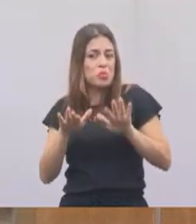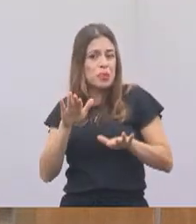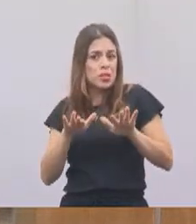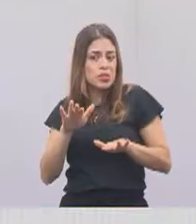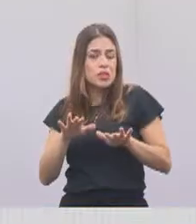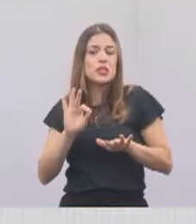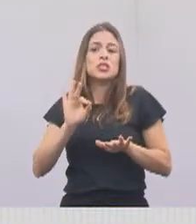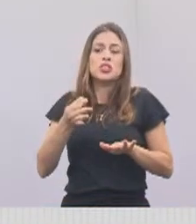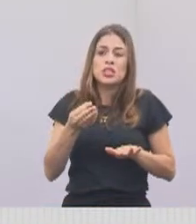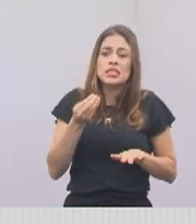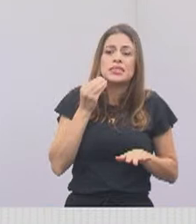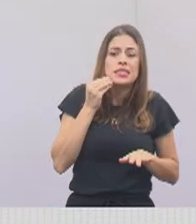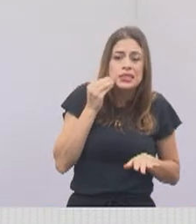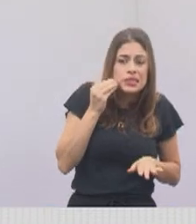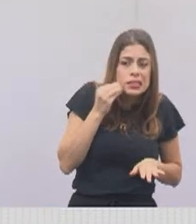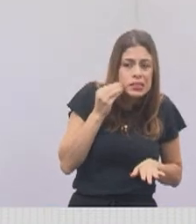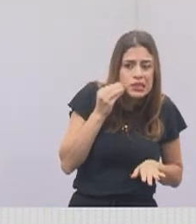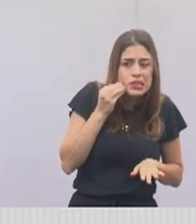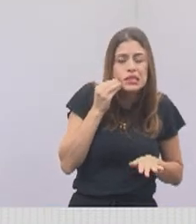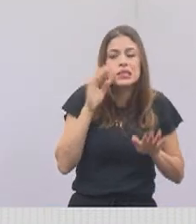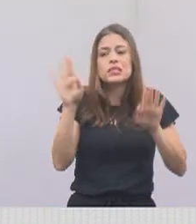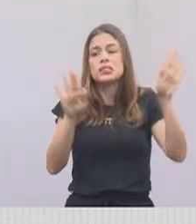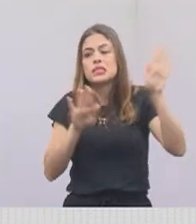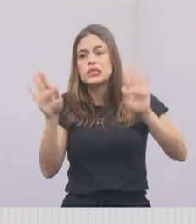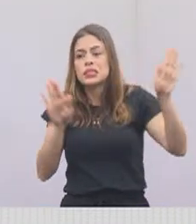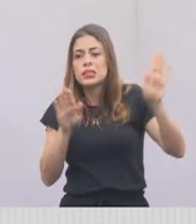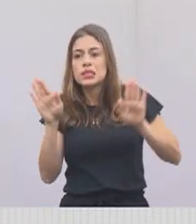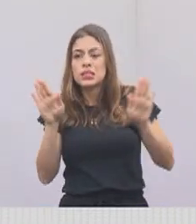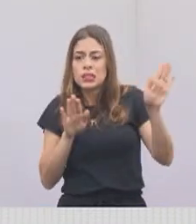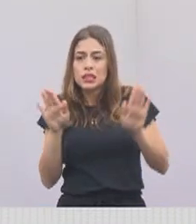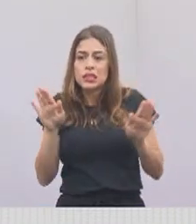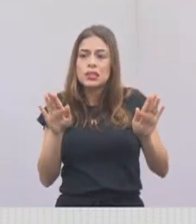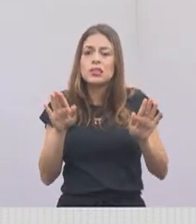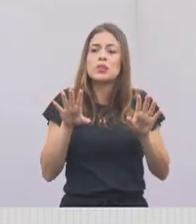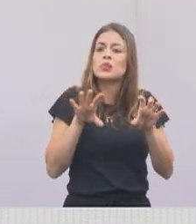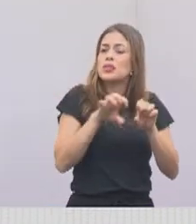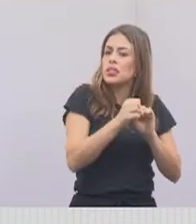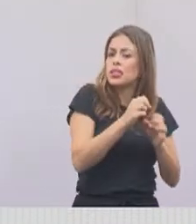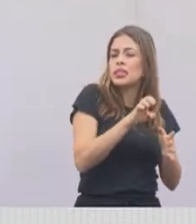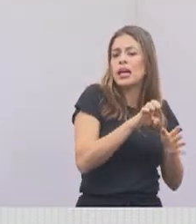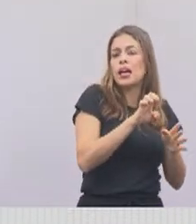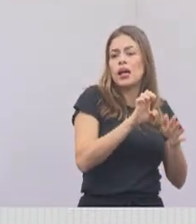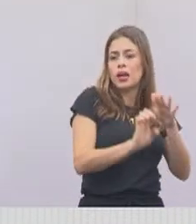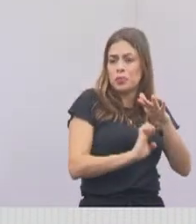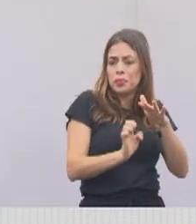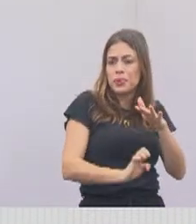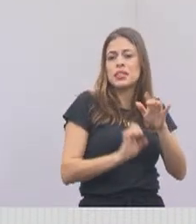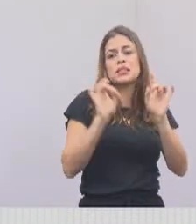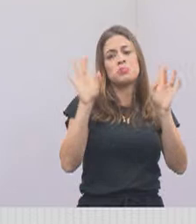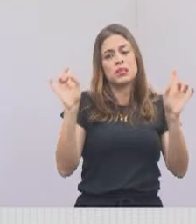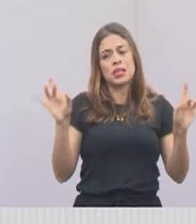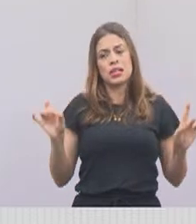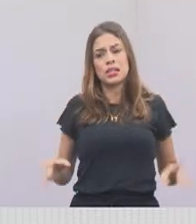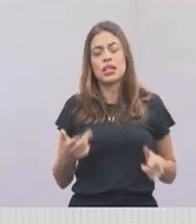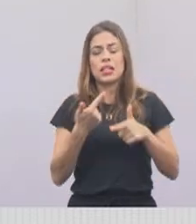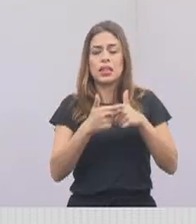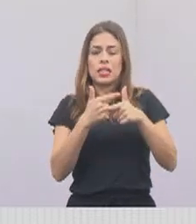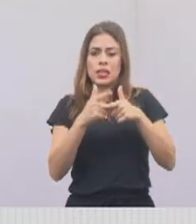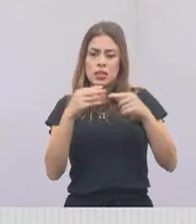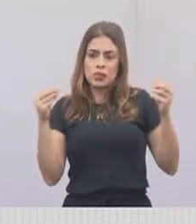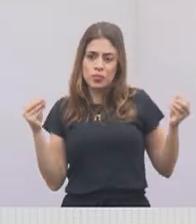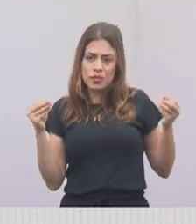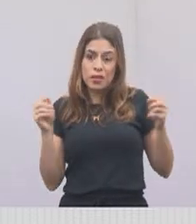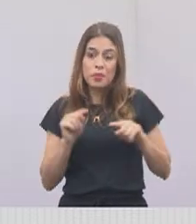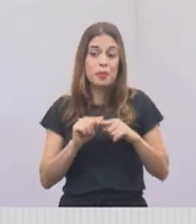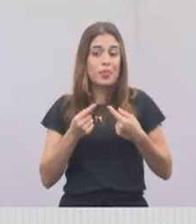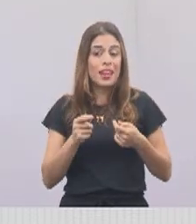tentaram aqui algumas licitações, a prefeitura tentou contratar uma empresa especializada para resolver o problema desse talude,